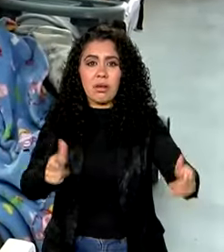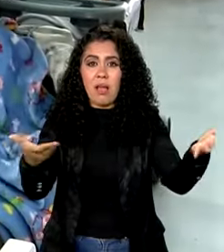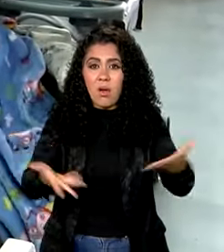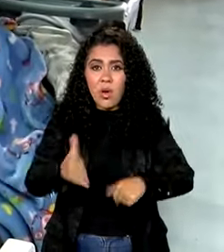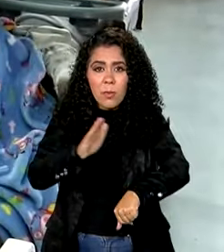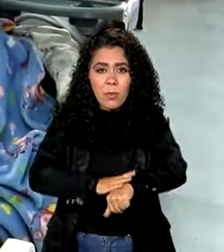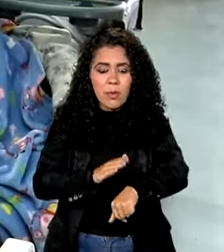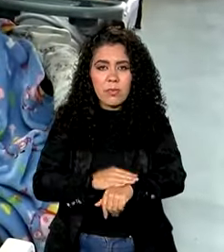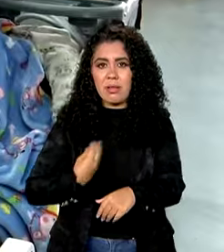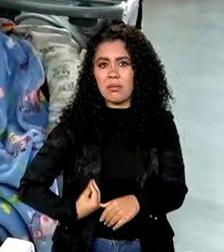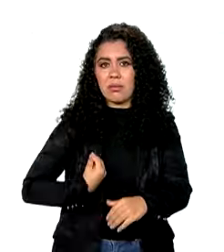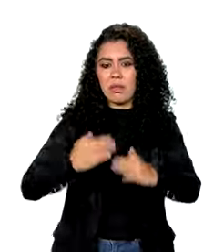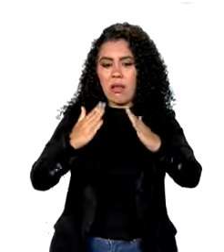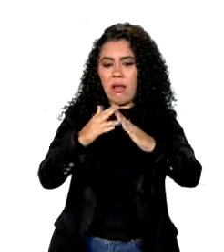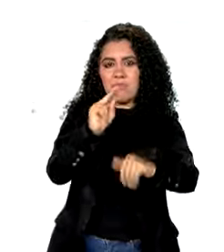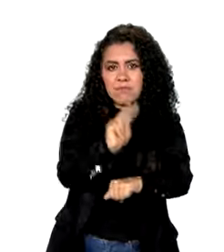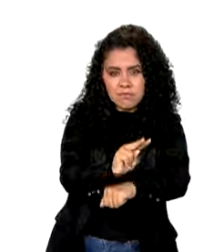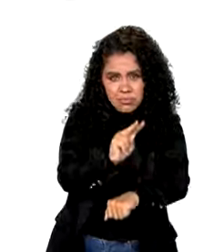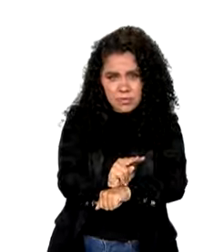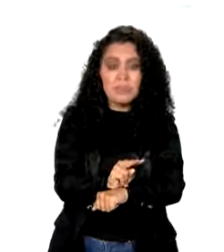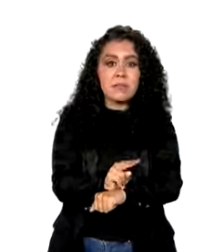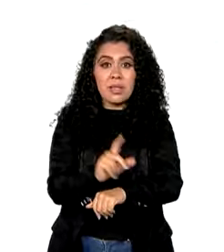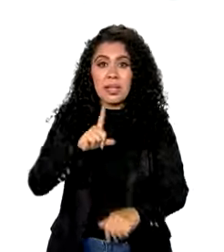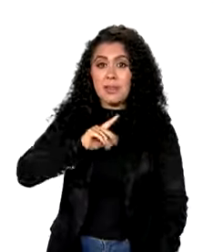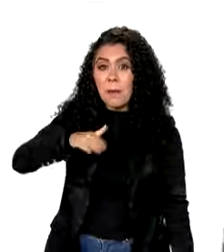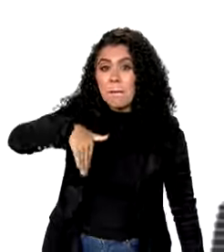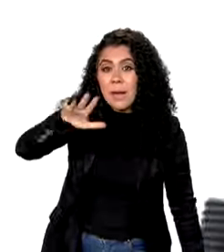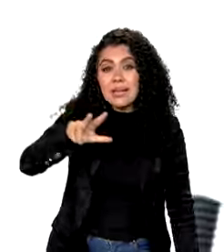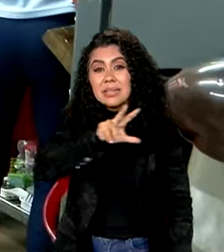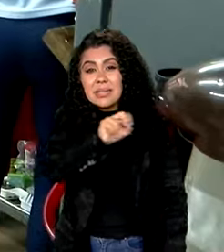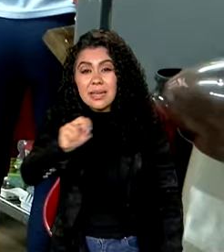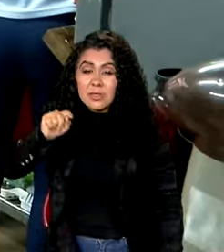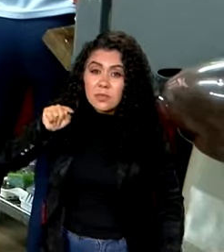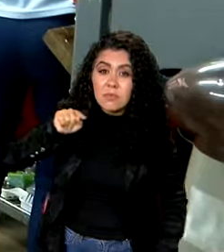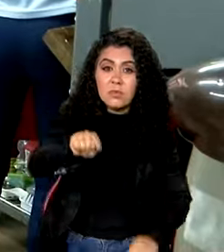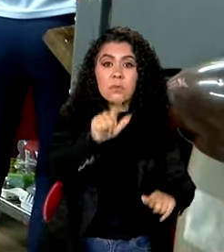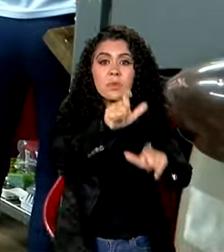momento estão nos abrigos e mais de 500 mil pessoas que estão fora de casa.